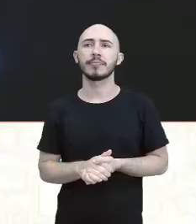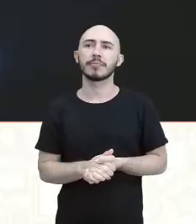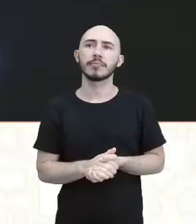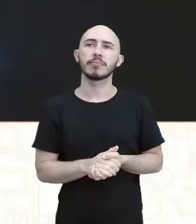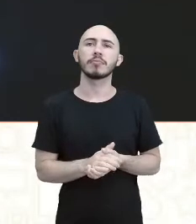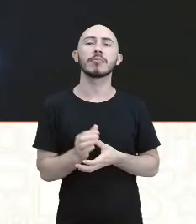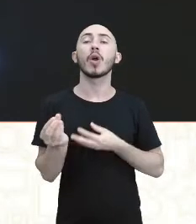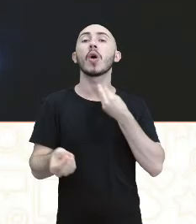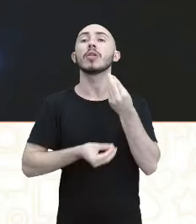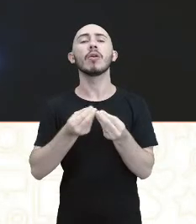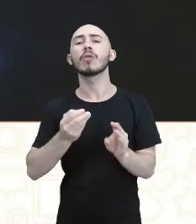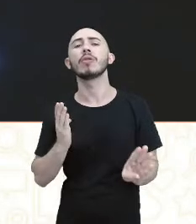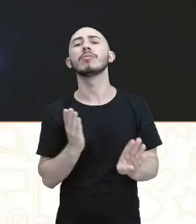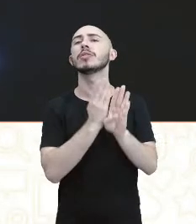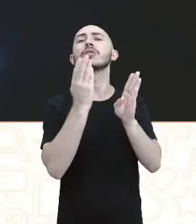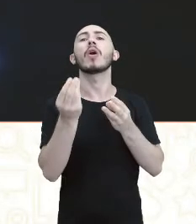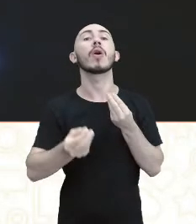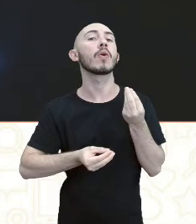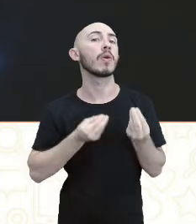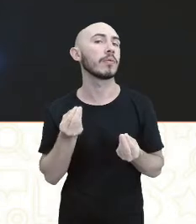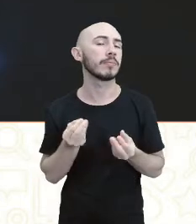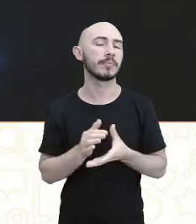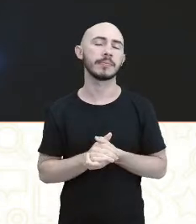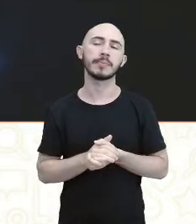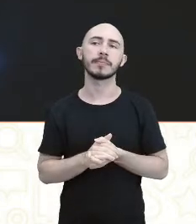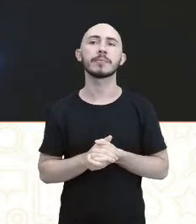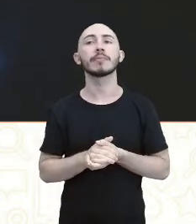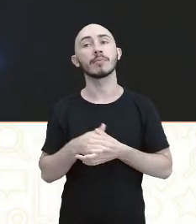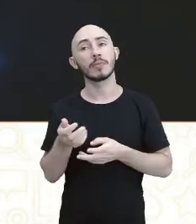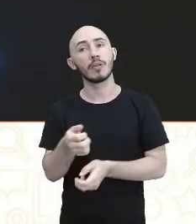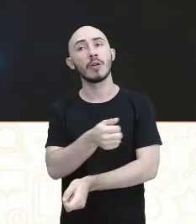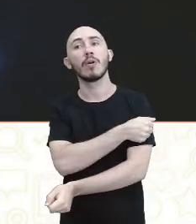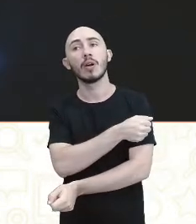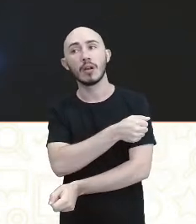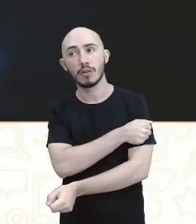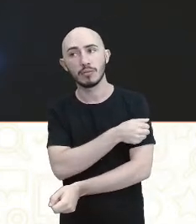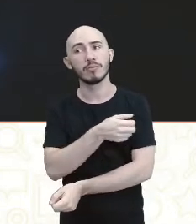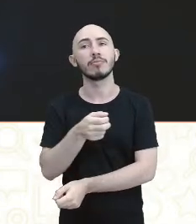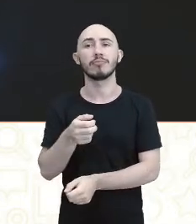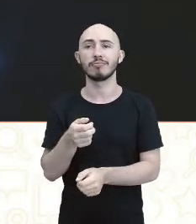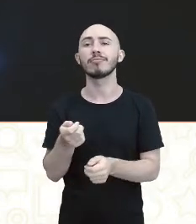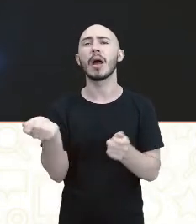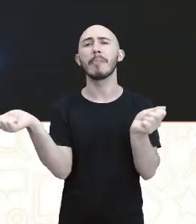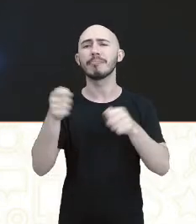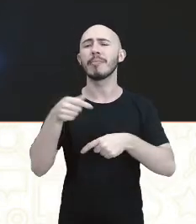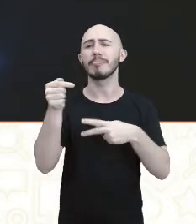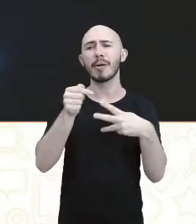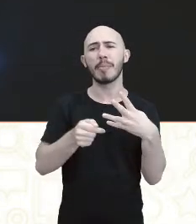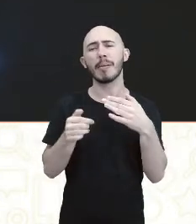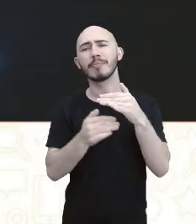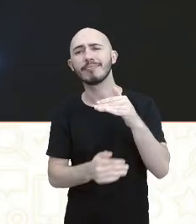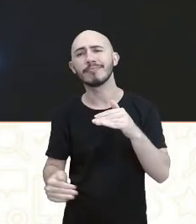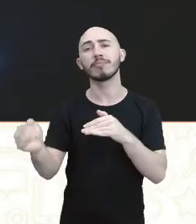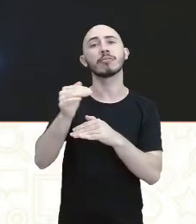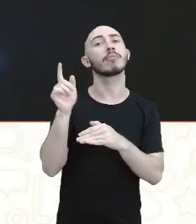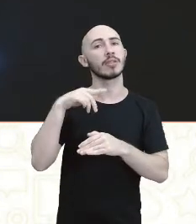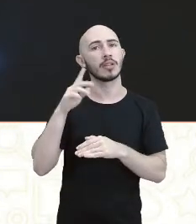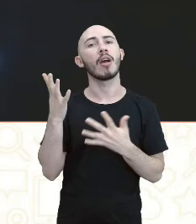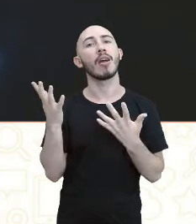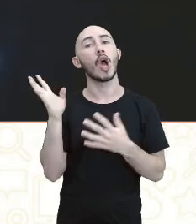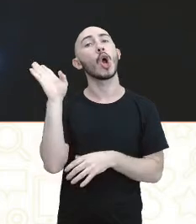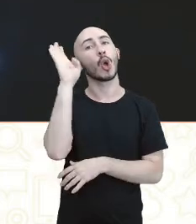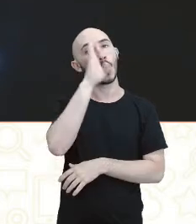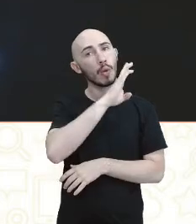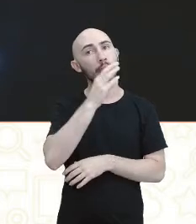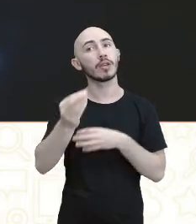Bom, como é feito esse diagnóstico? O diagnóstico do estudante com altas habilidades, ele é complexo. Ele